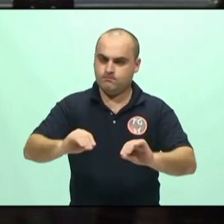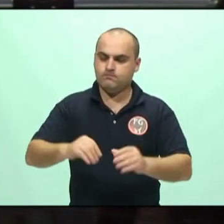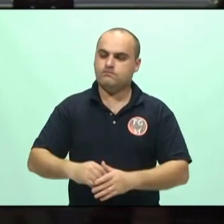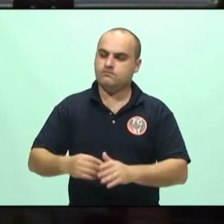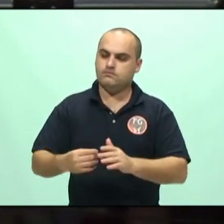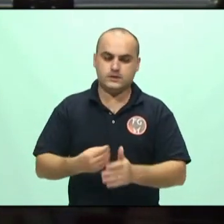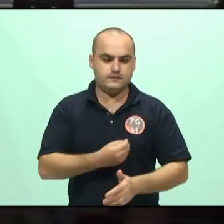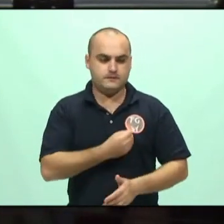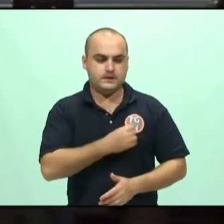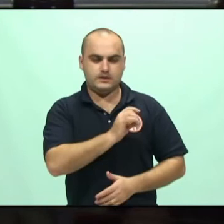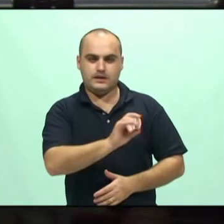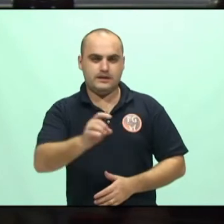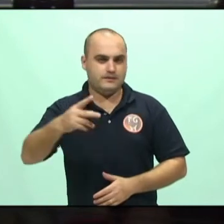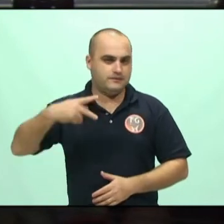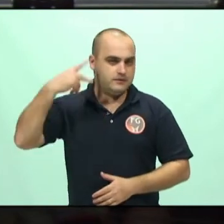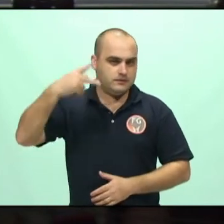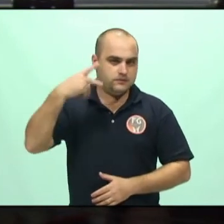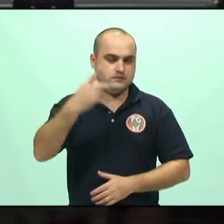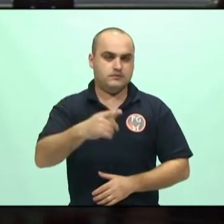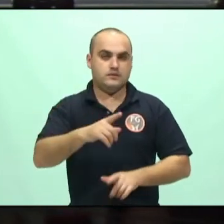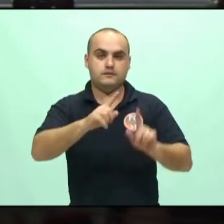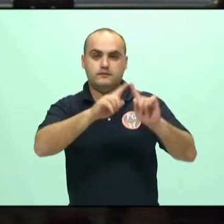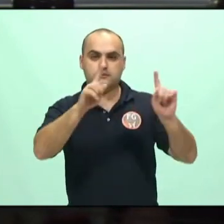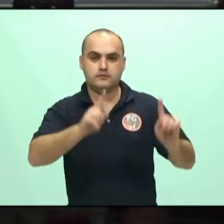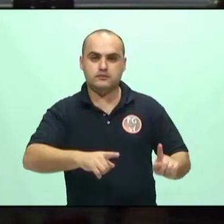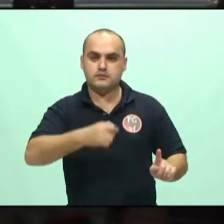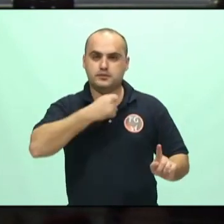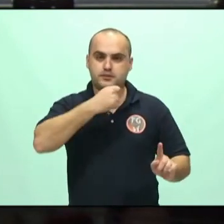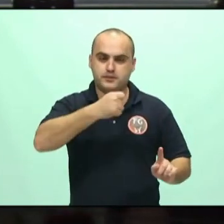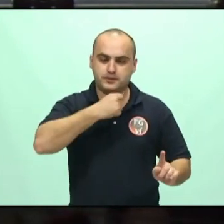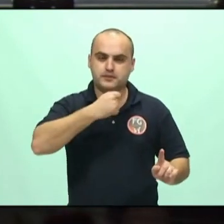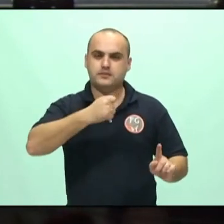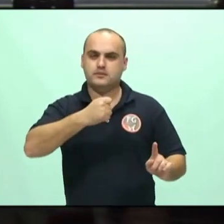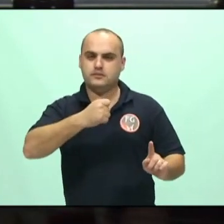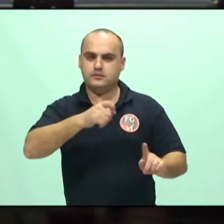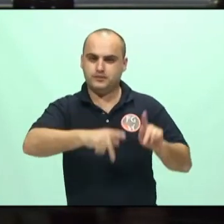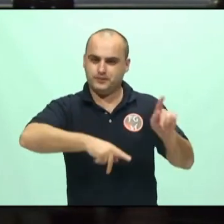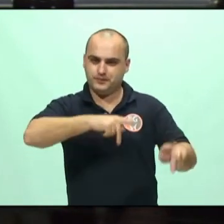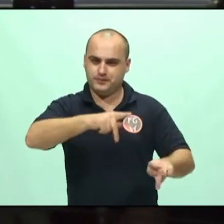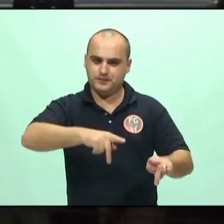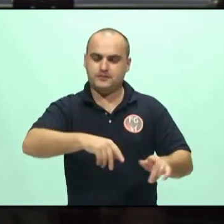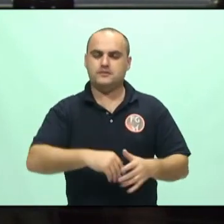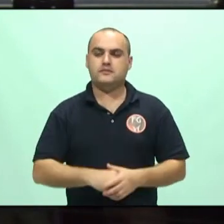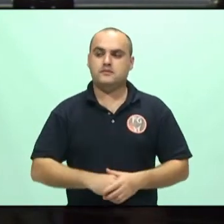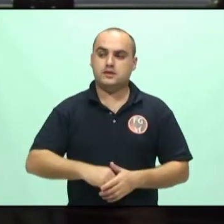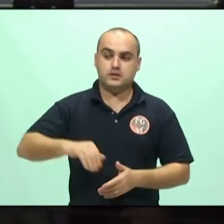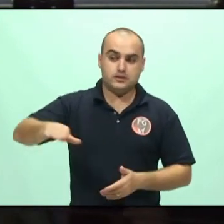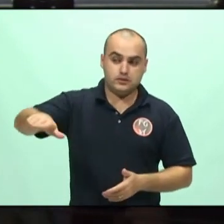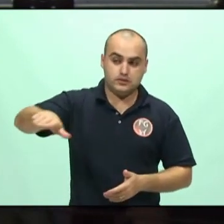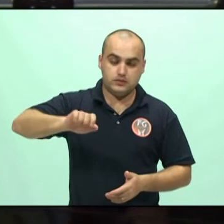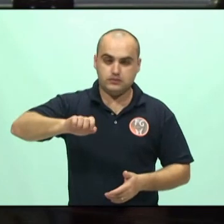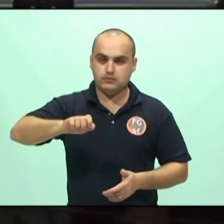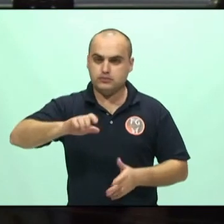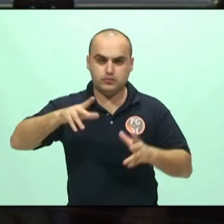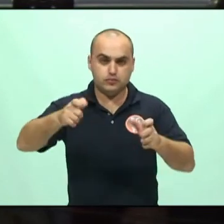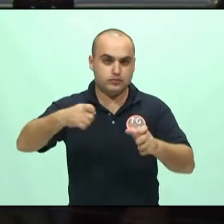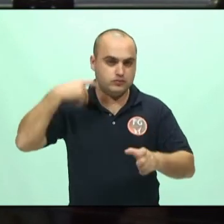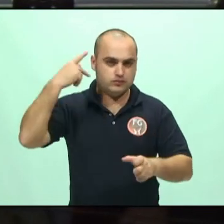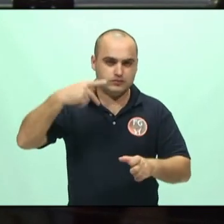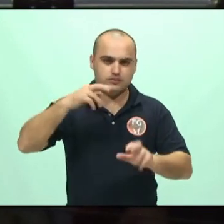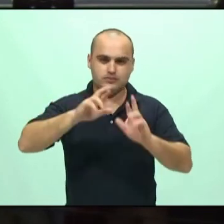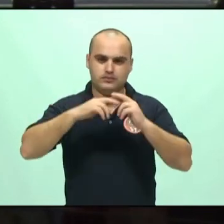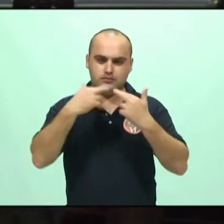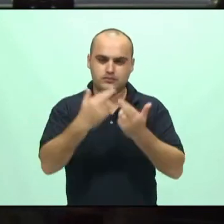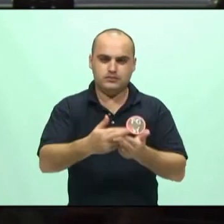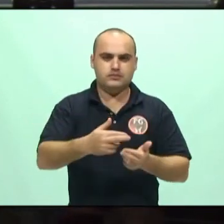a presença dos Senhores vereadores funcionários impressa telespectadores público convoca o senhor diz para sessão de